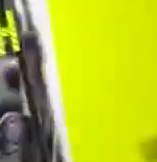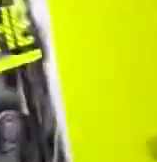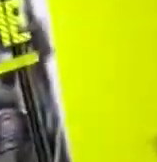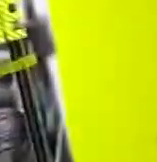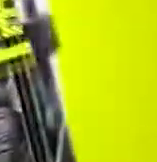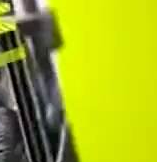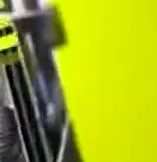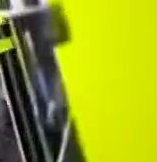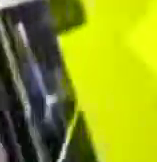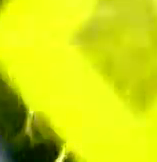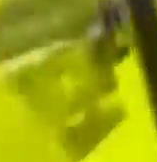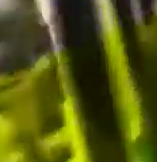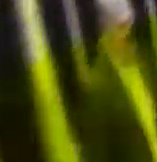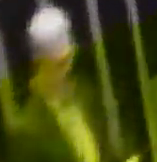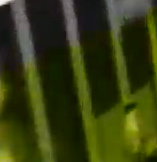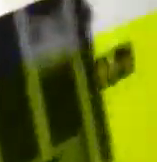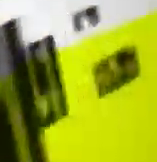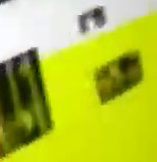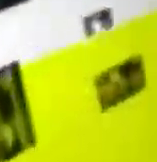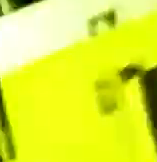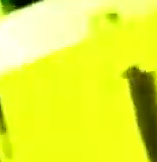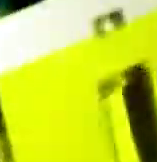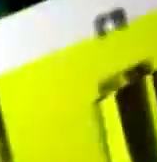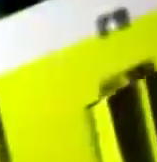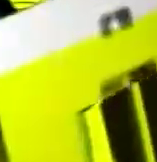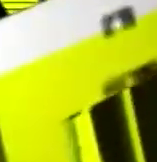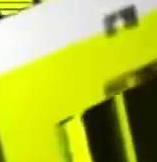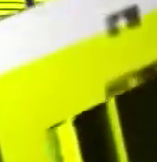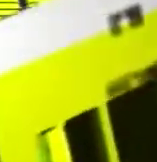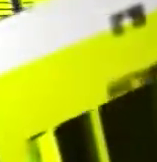Que não que sejam menos importantes.